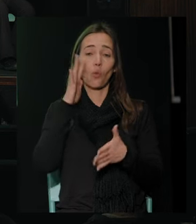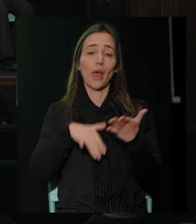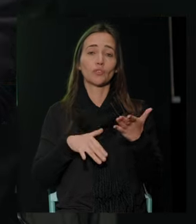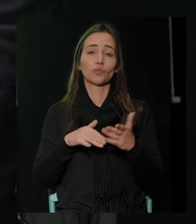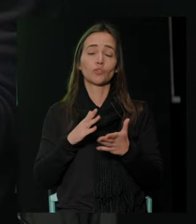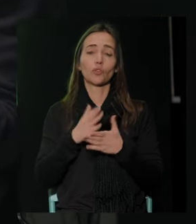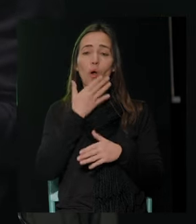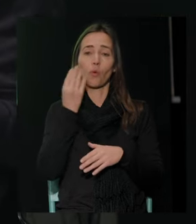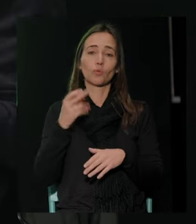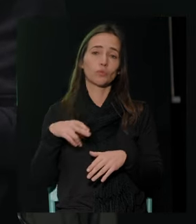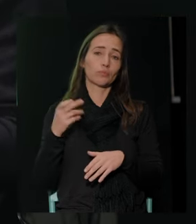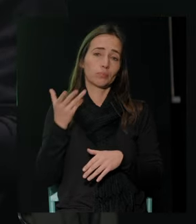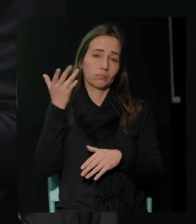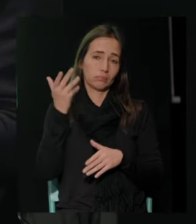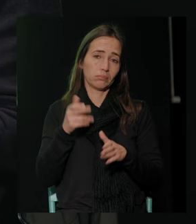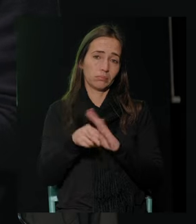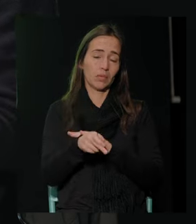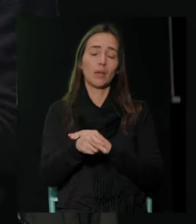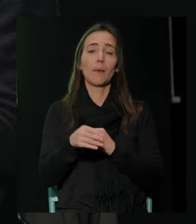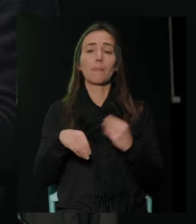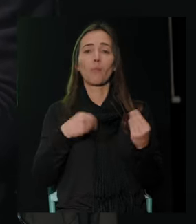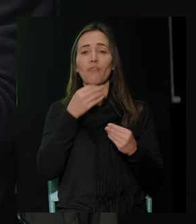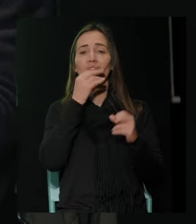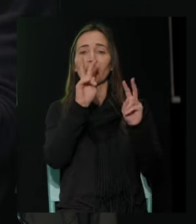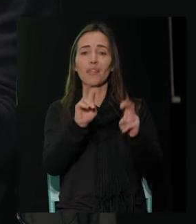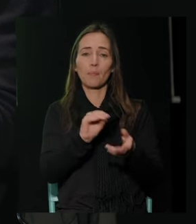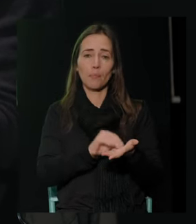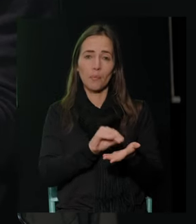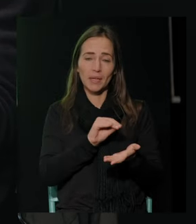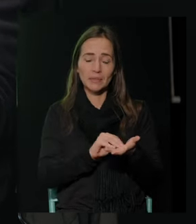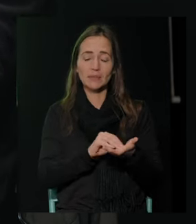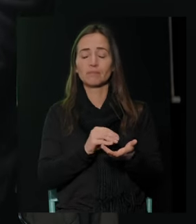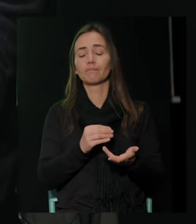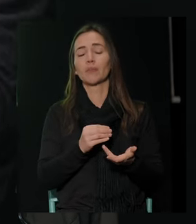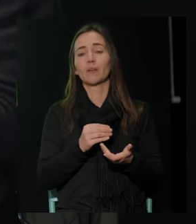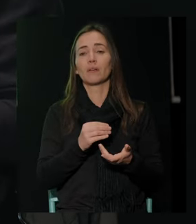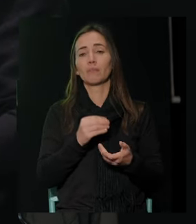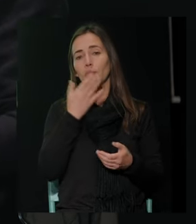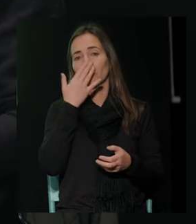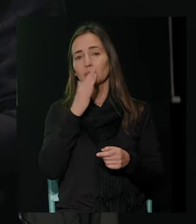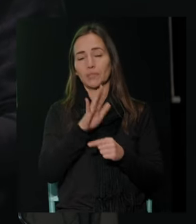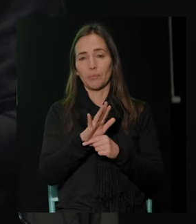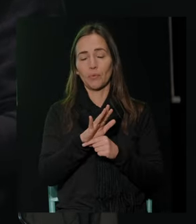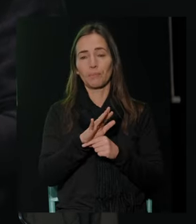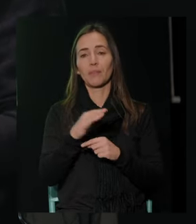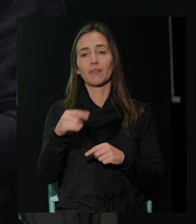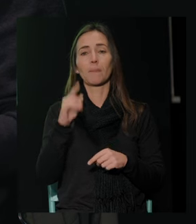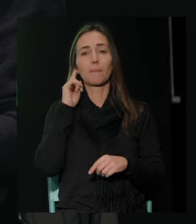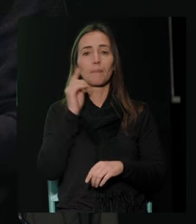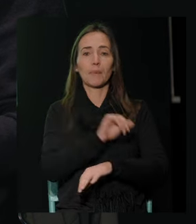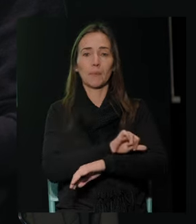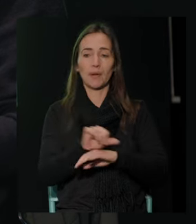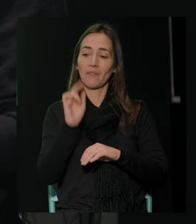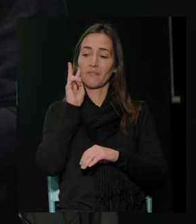preocupei em falar sobretudo sobre as questões da pobreza, não é? E que lhes dei, por exemplo, vi lá uma rapariga com